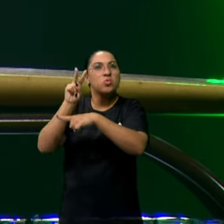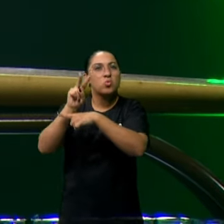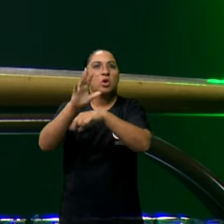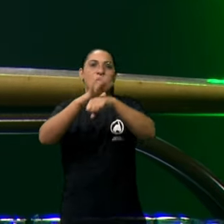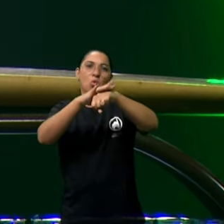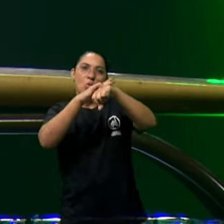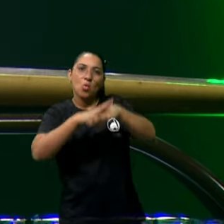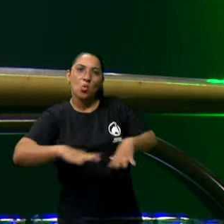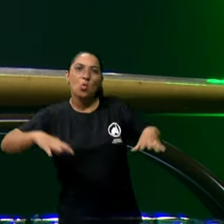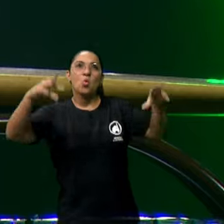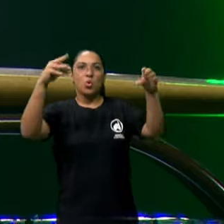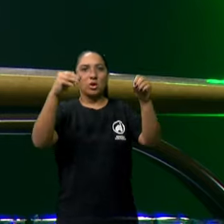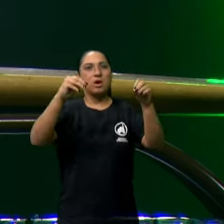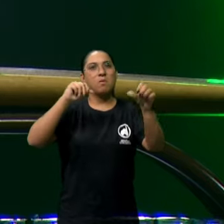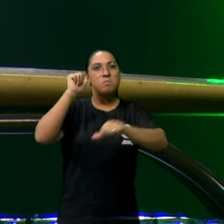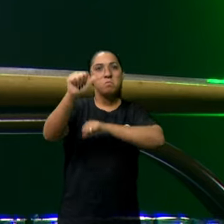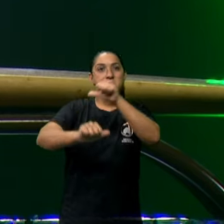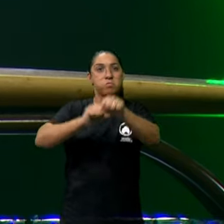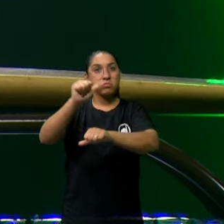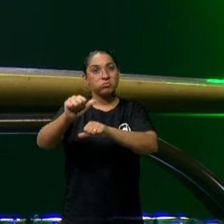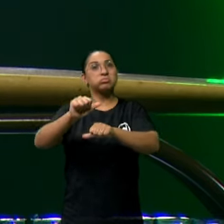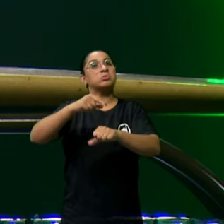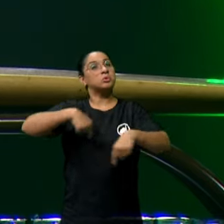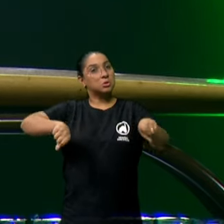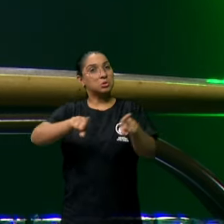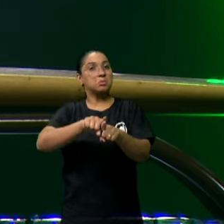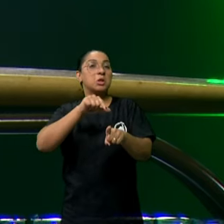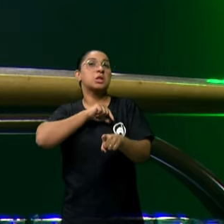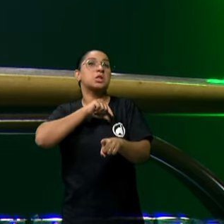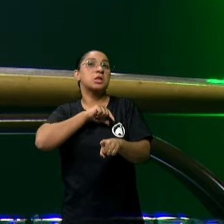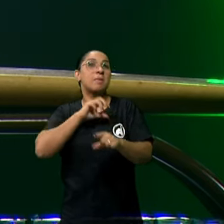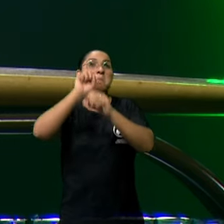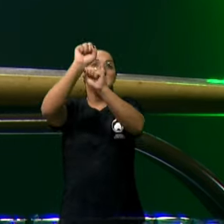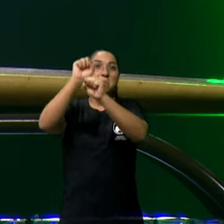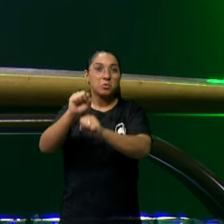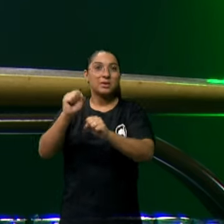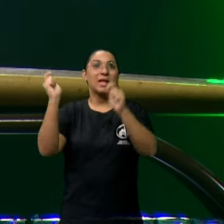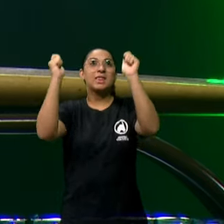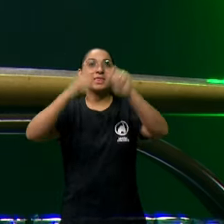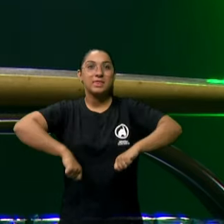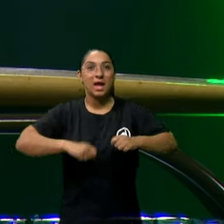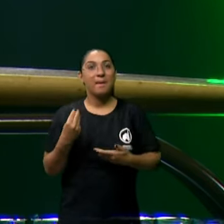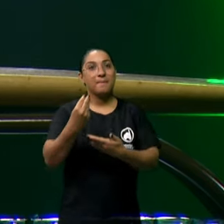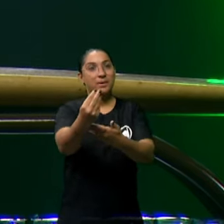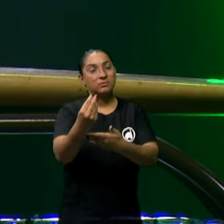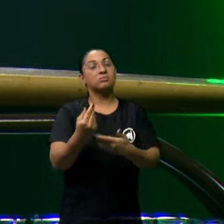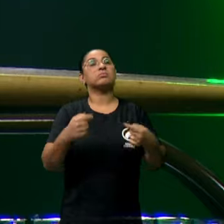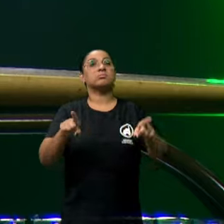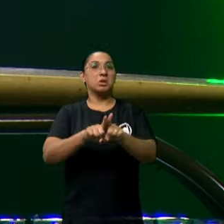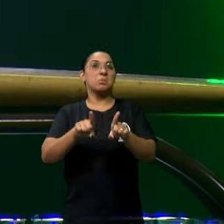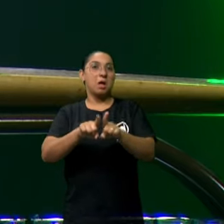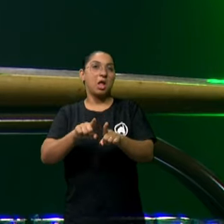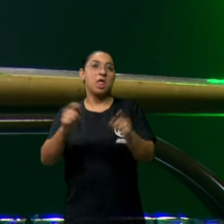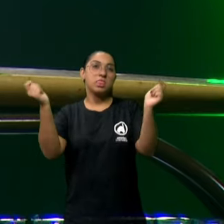é ele que te reveste de poder e autoridade é ele que te irei